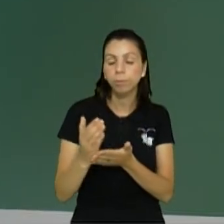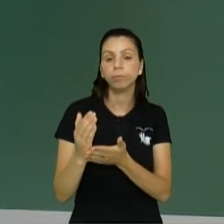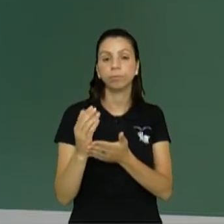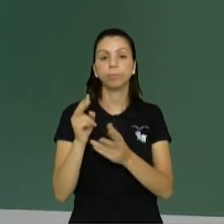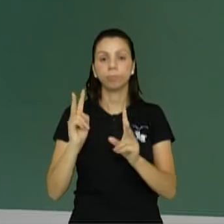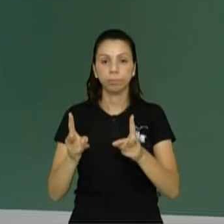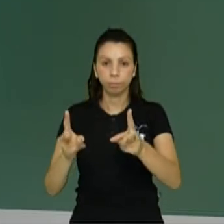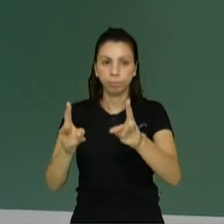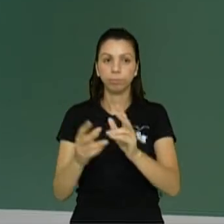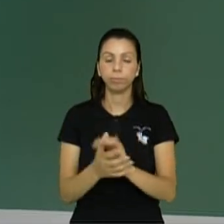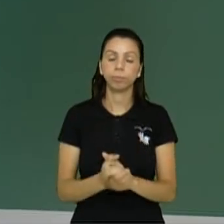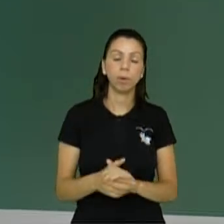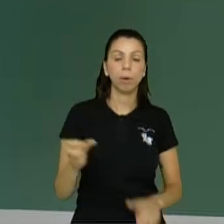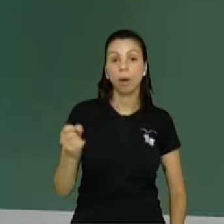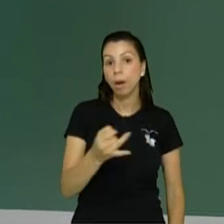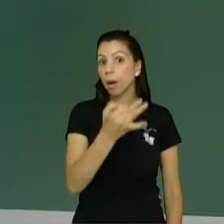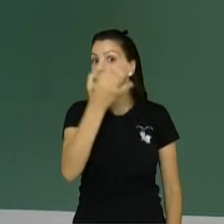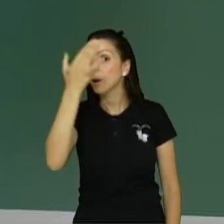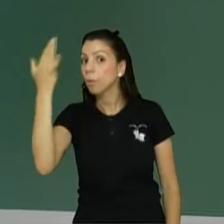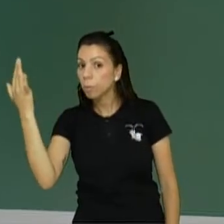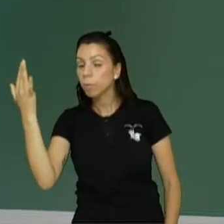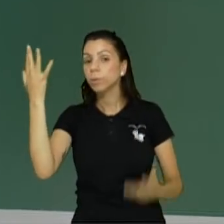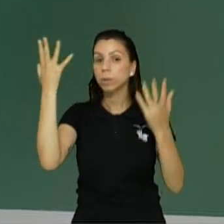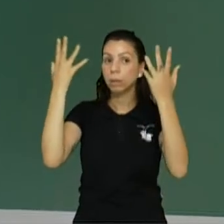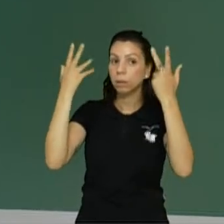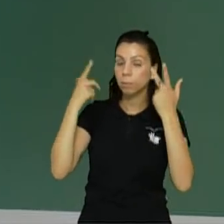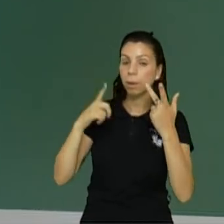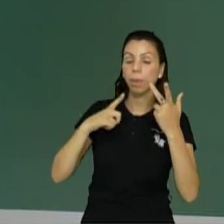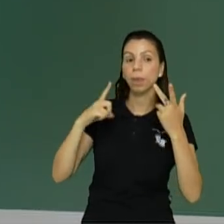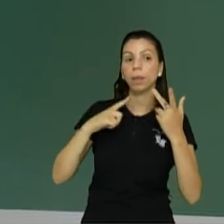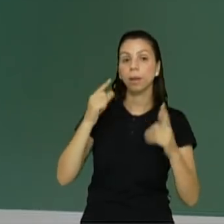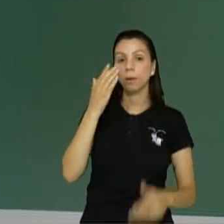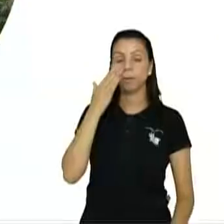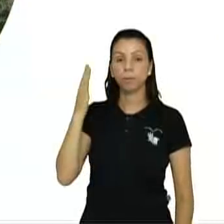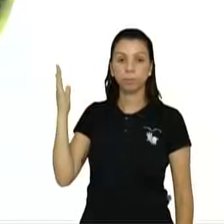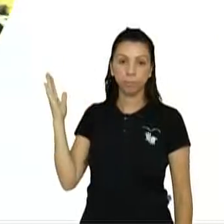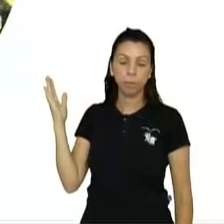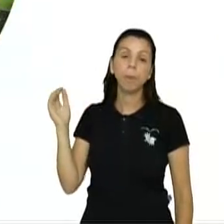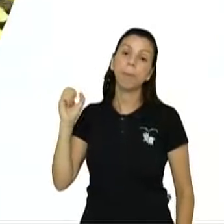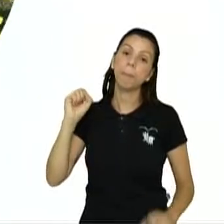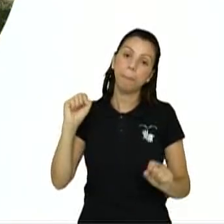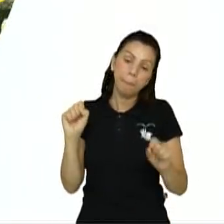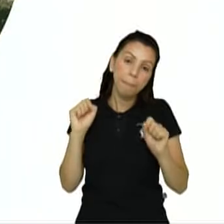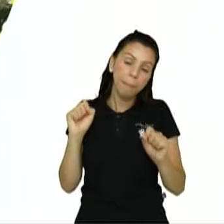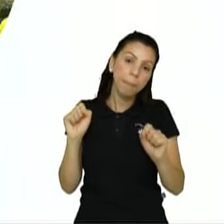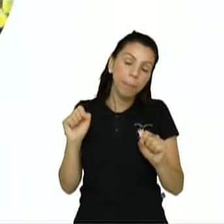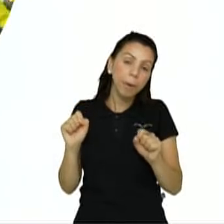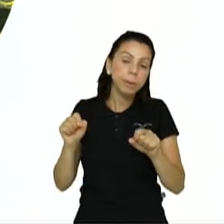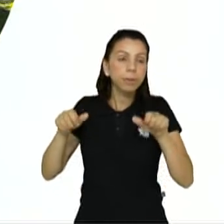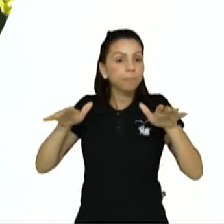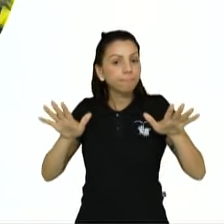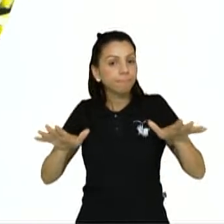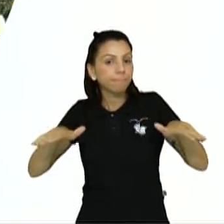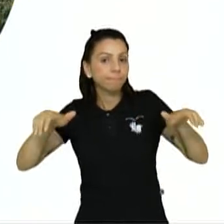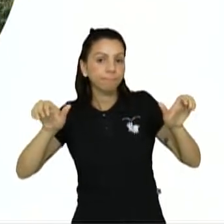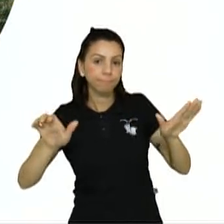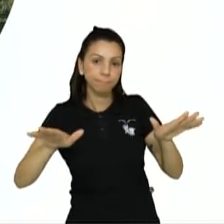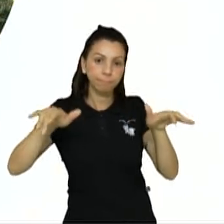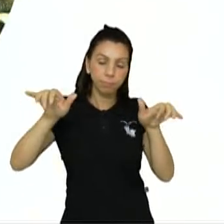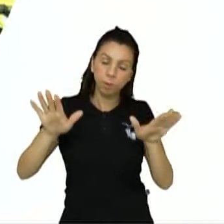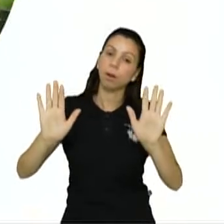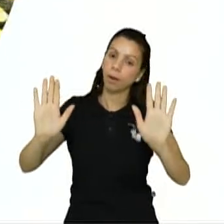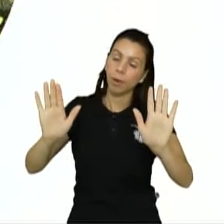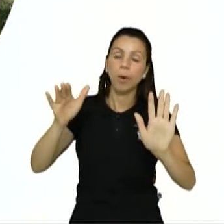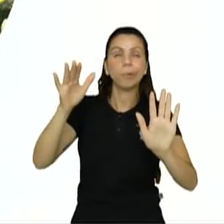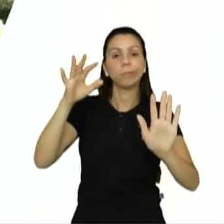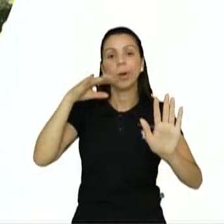Alguns artrópodes, quase todos, eles têm características de poder voar. Claro, se você pensar no caranguejo, o caranguejo não